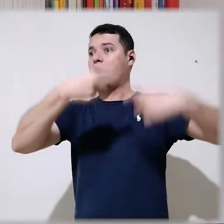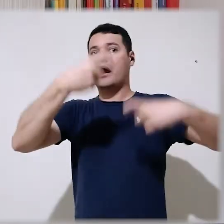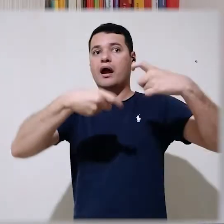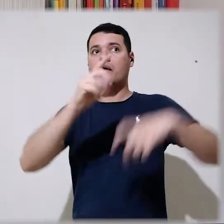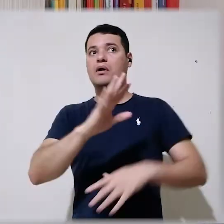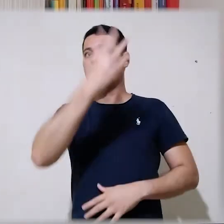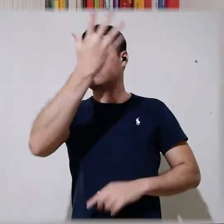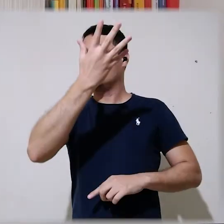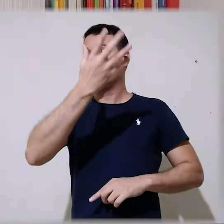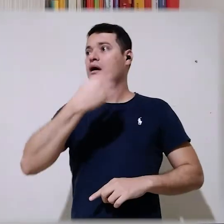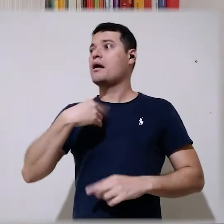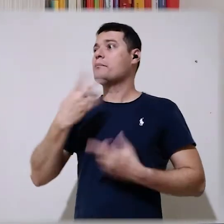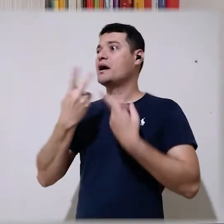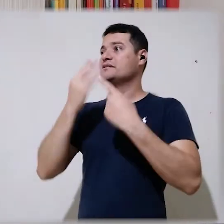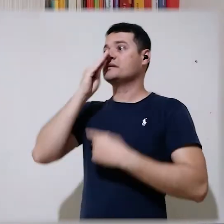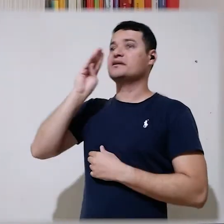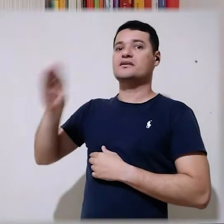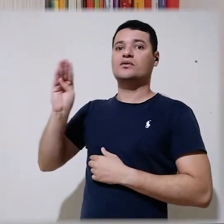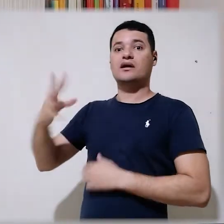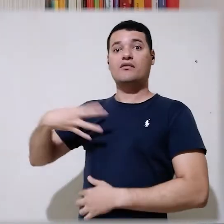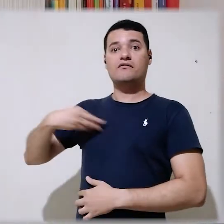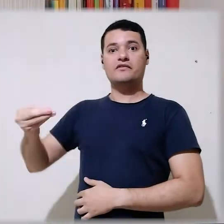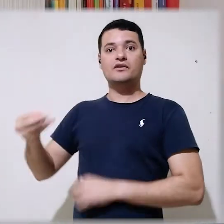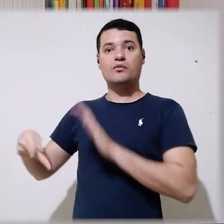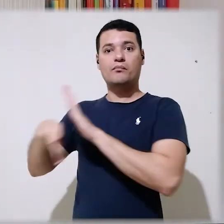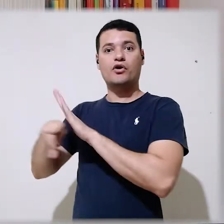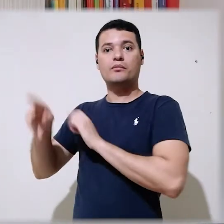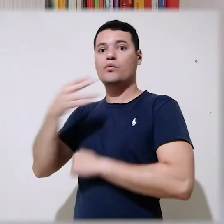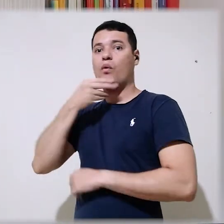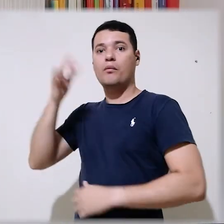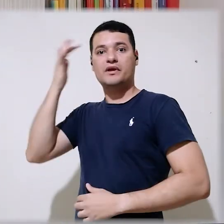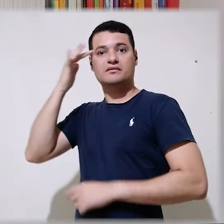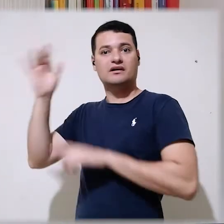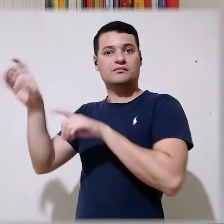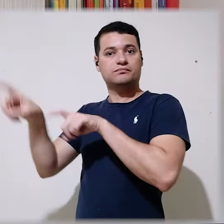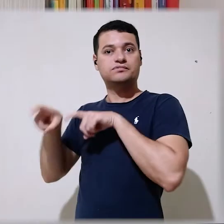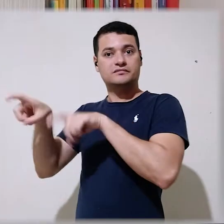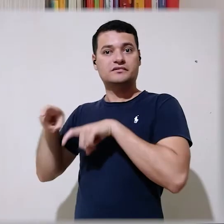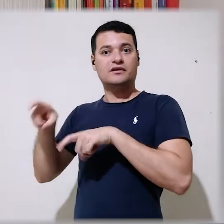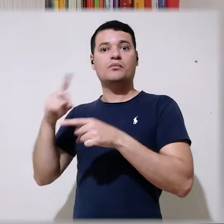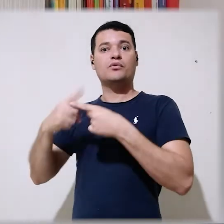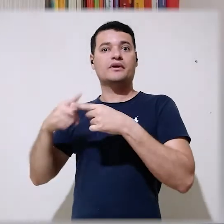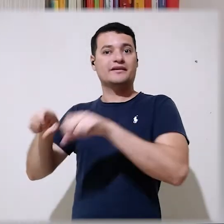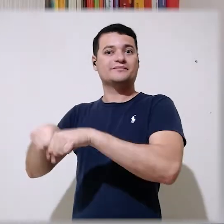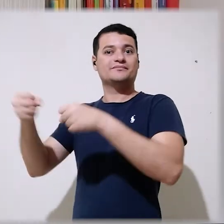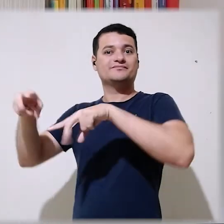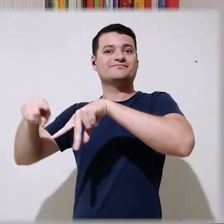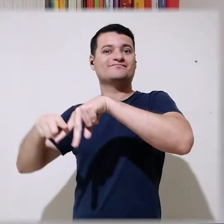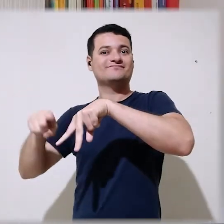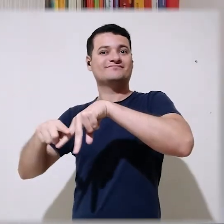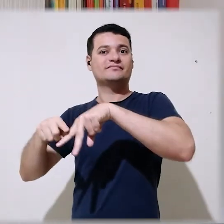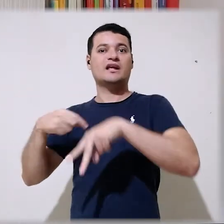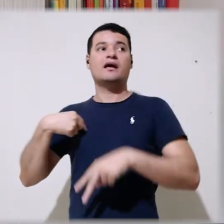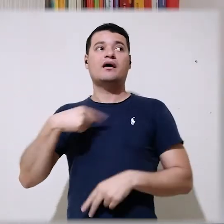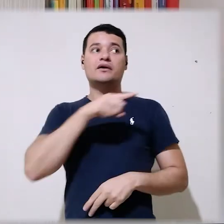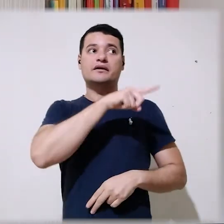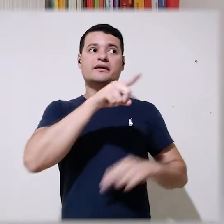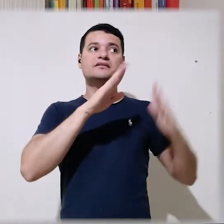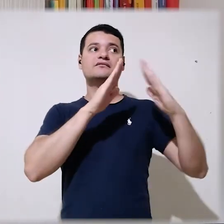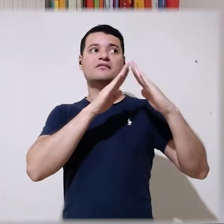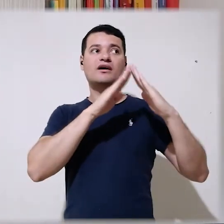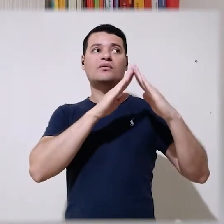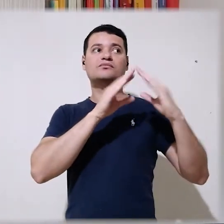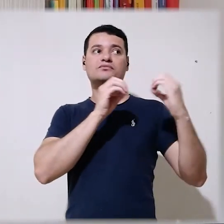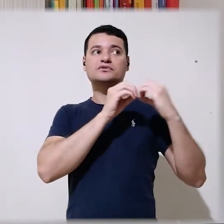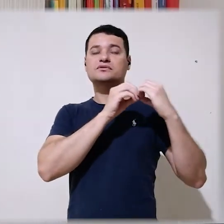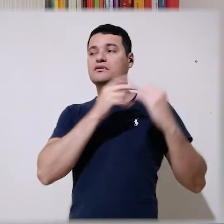que estava para acontecer, mas rejeitaram o filho do fazendeiro por conta da sua perna quebrada. Os vizinhos vieram ao